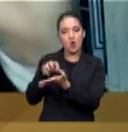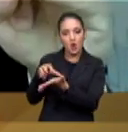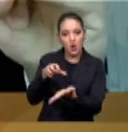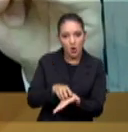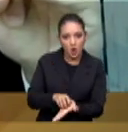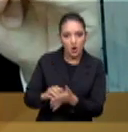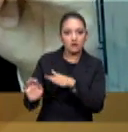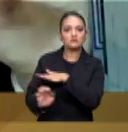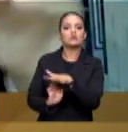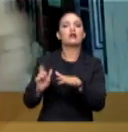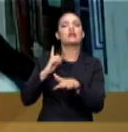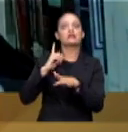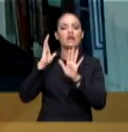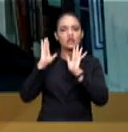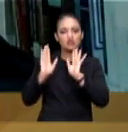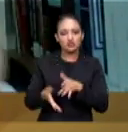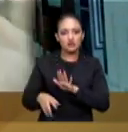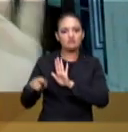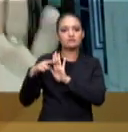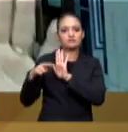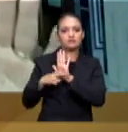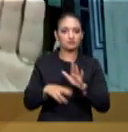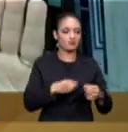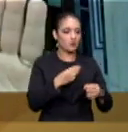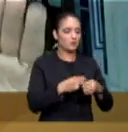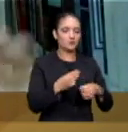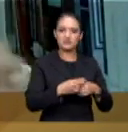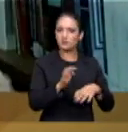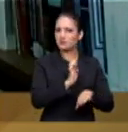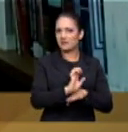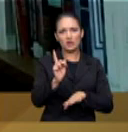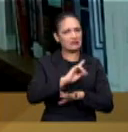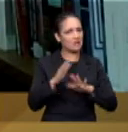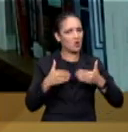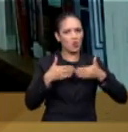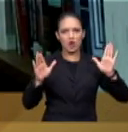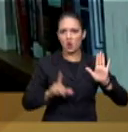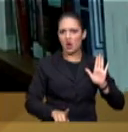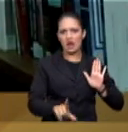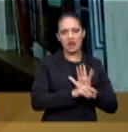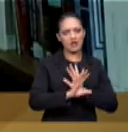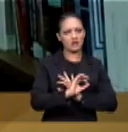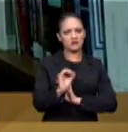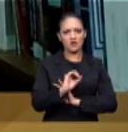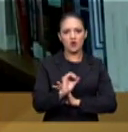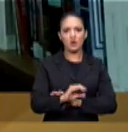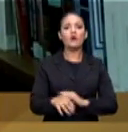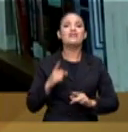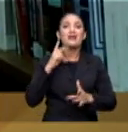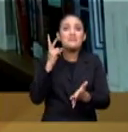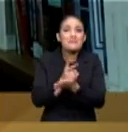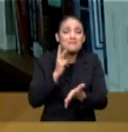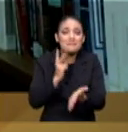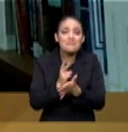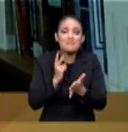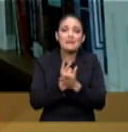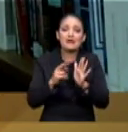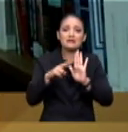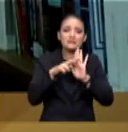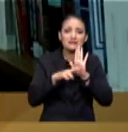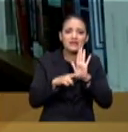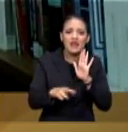estão na instrução normativa, os municípios e os estados não legislaram, utilizam-se os mesmíssimos parâmetros, são